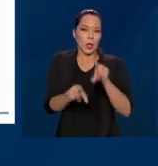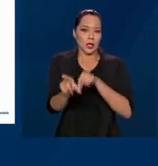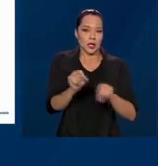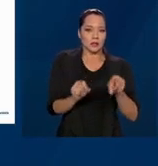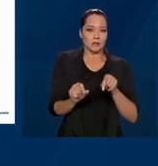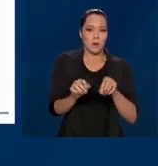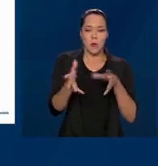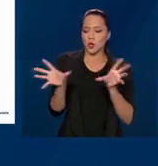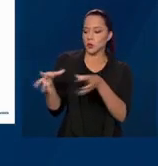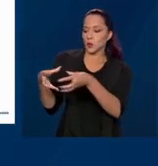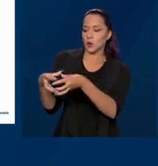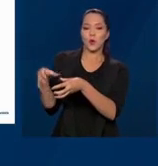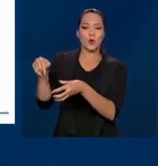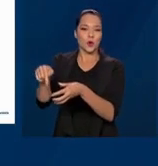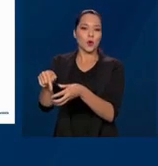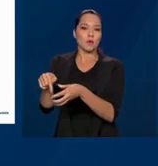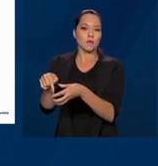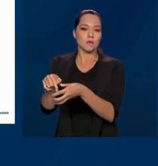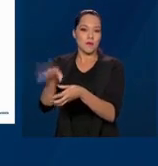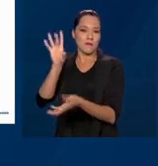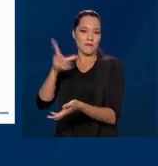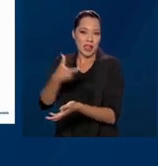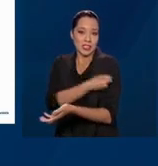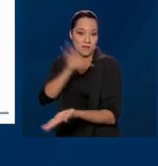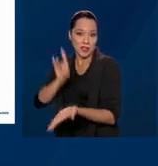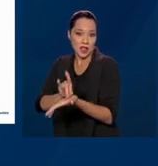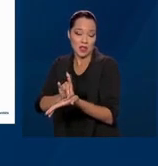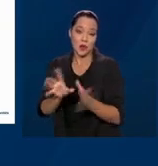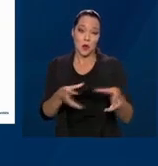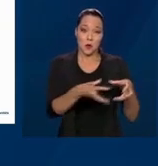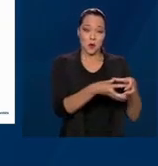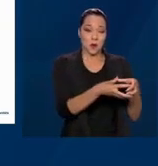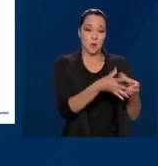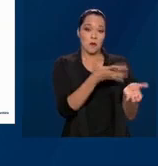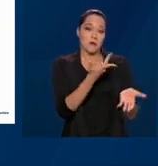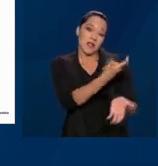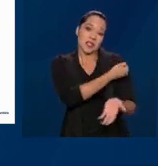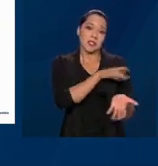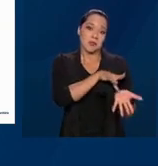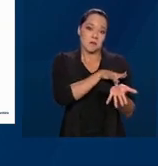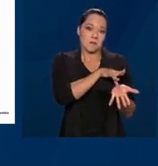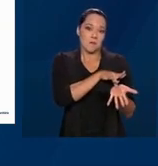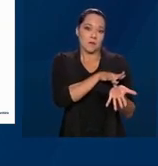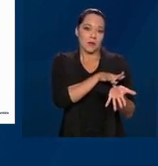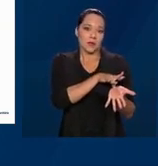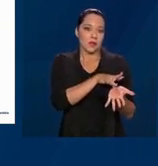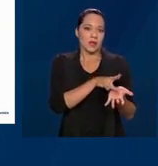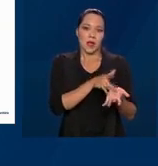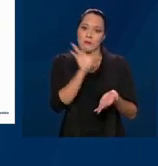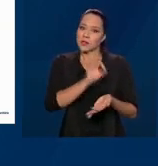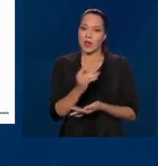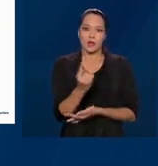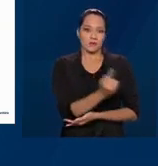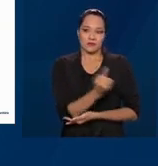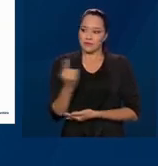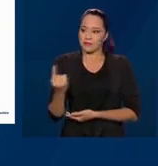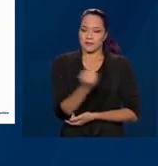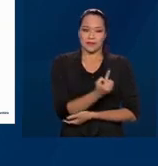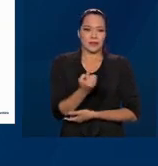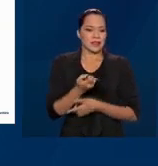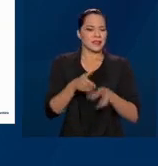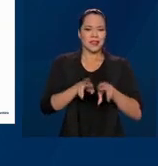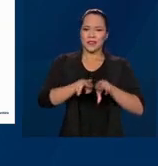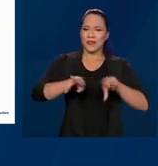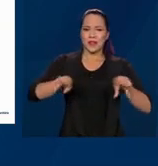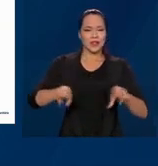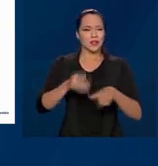ser alocadas no grupo placebo, no grupo vacina, de forma independente, e a proporção é 1 para 1. Tem diferentes desenhos de